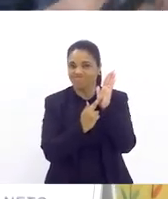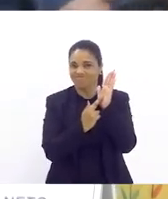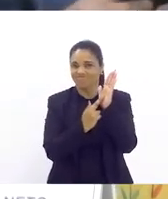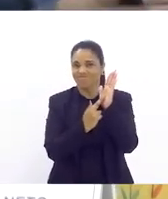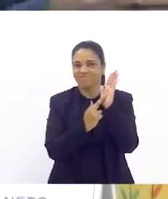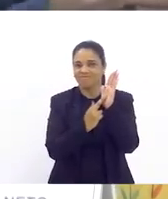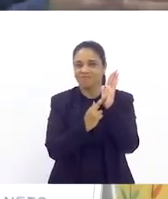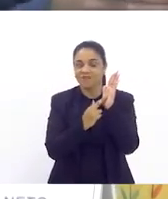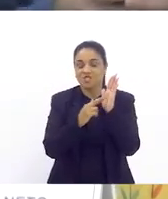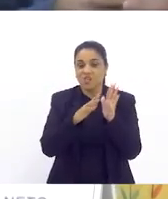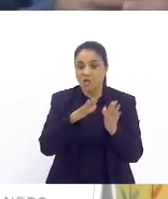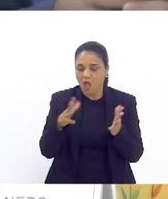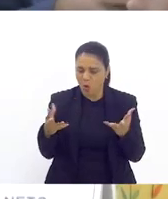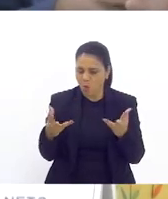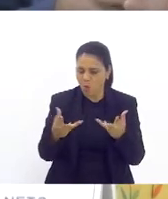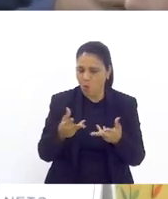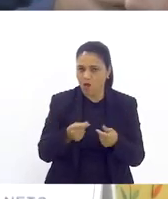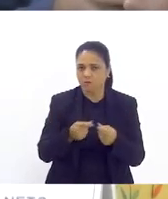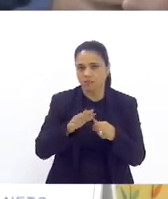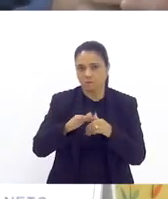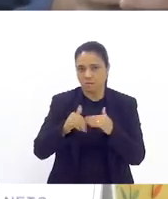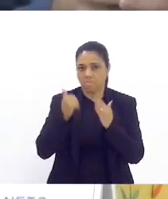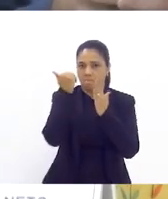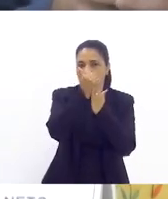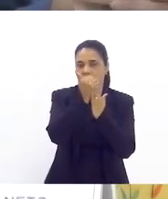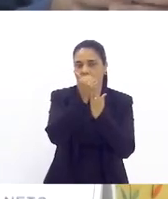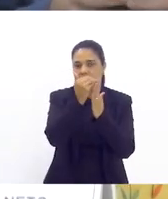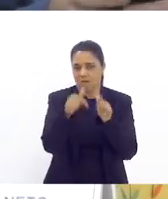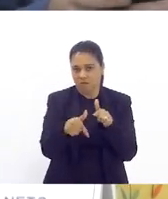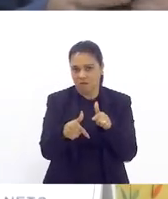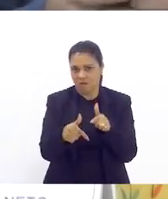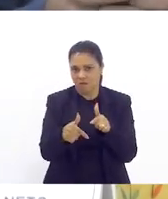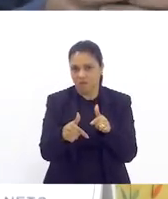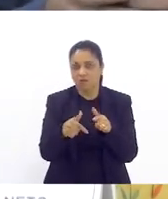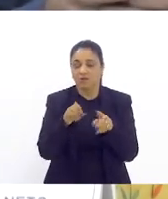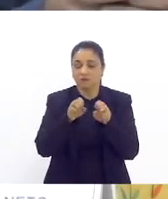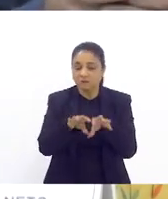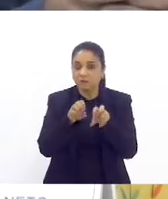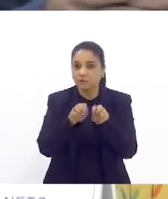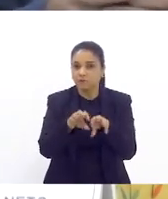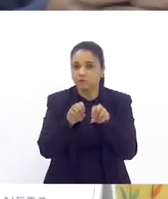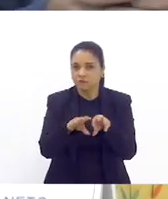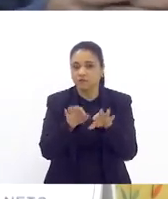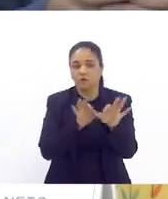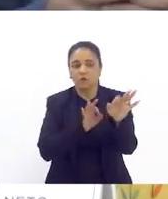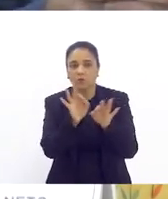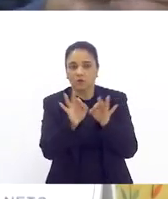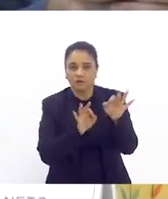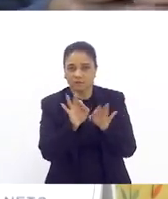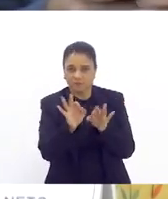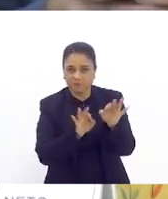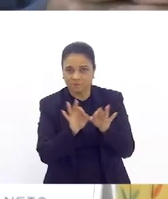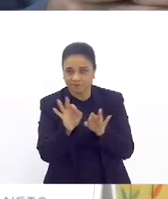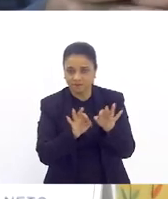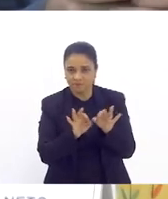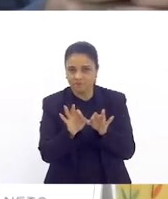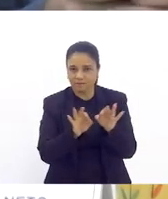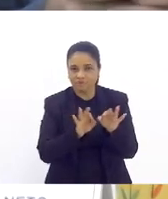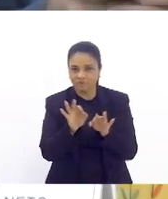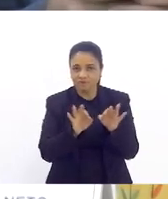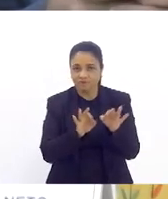o aumento da qualidade efetivamente empregada da educação organizado orquestrada